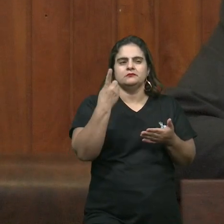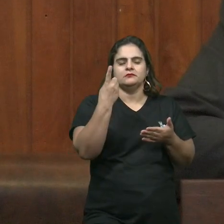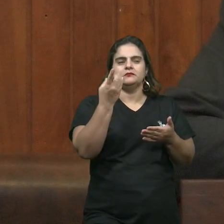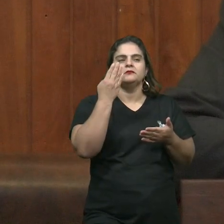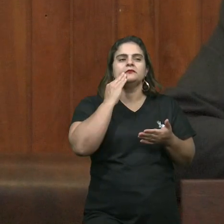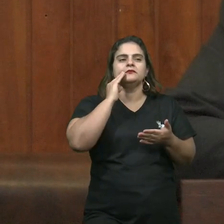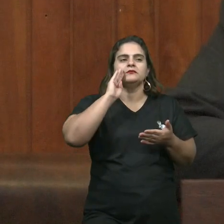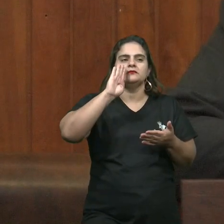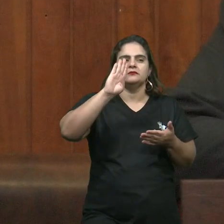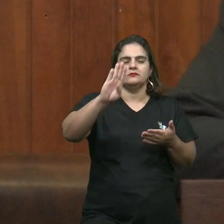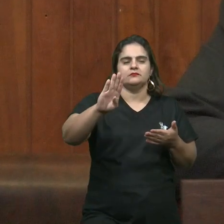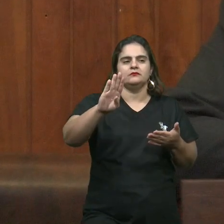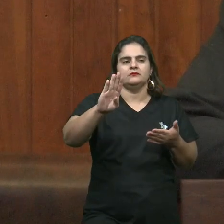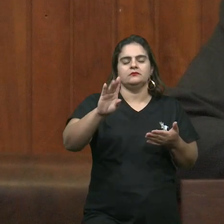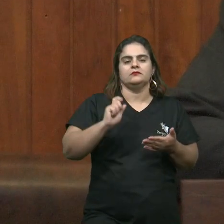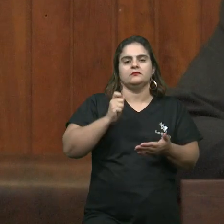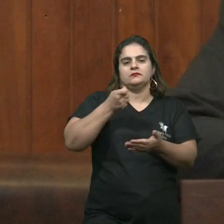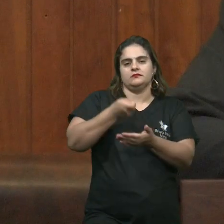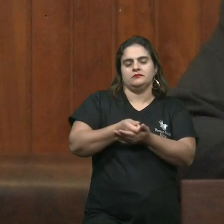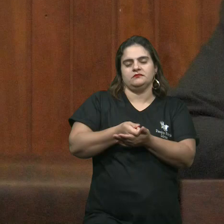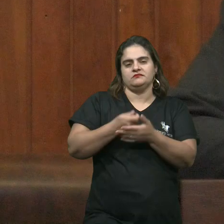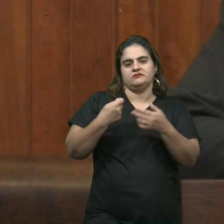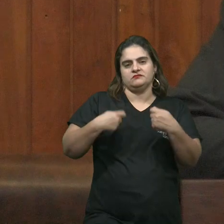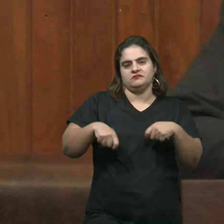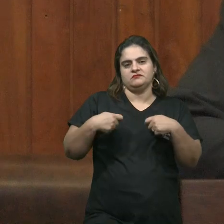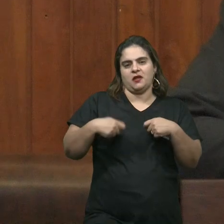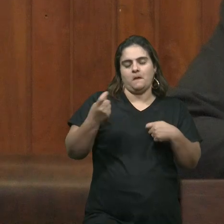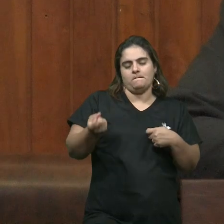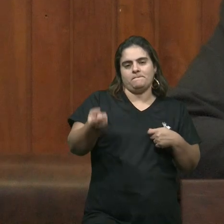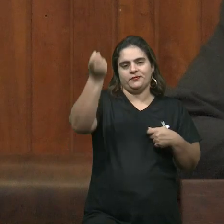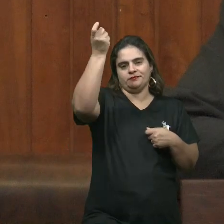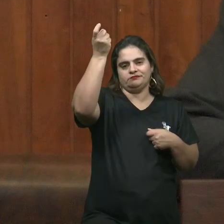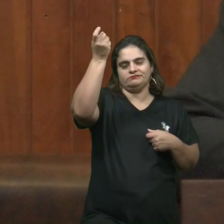bilhão e meio de dívidas.